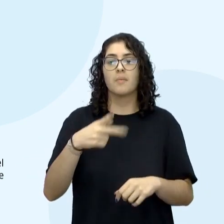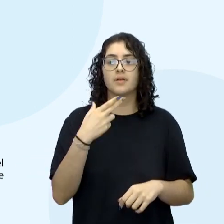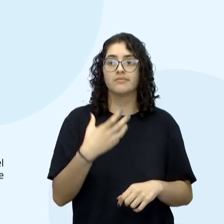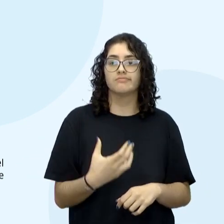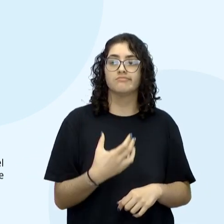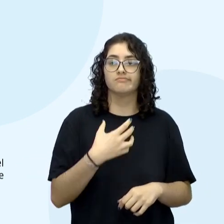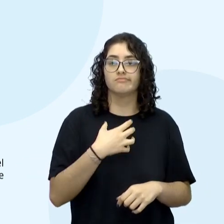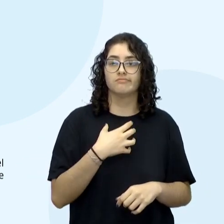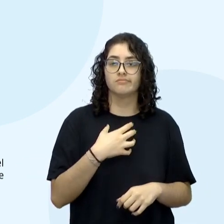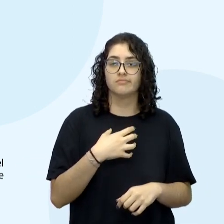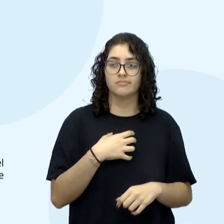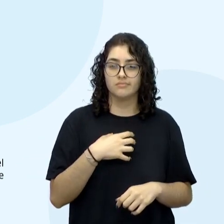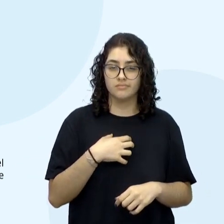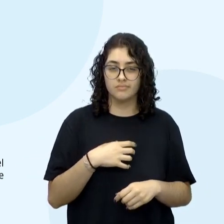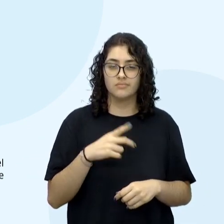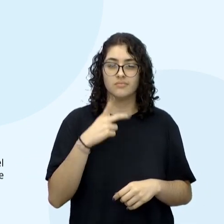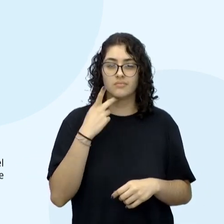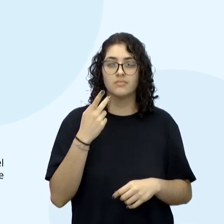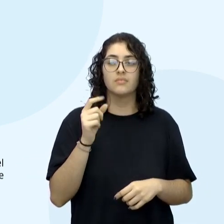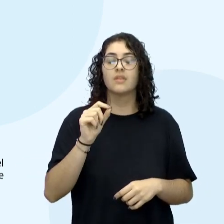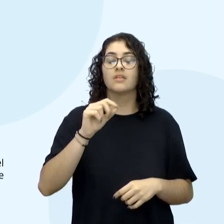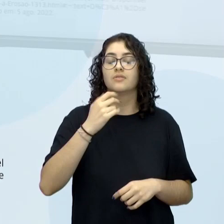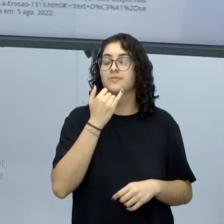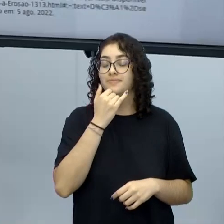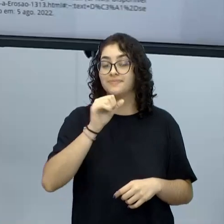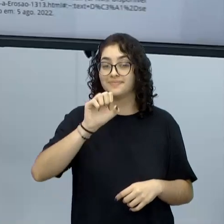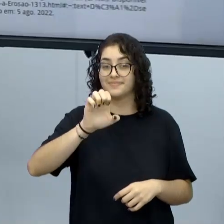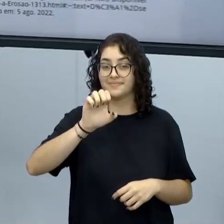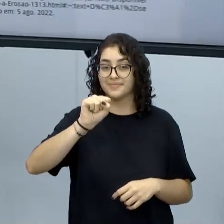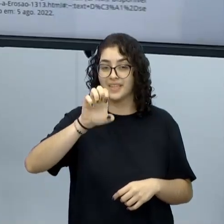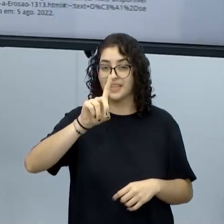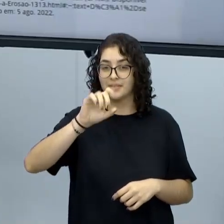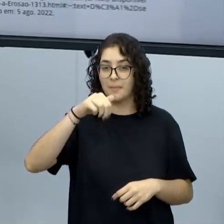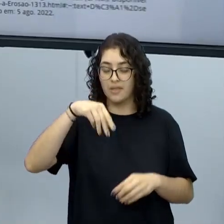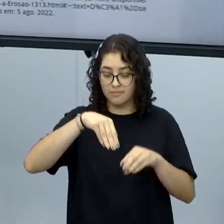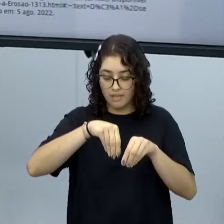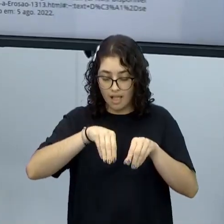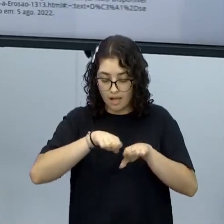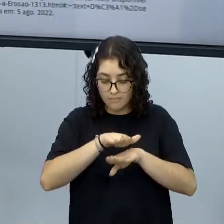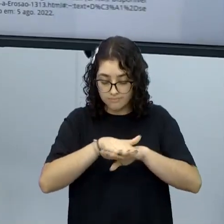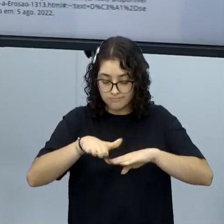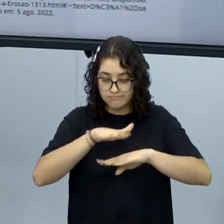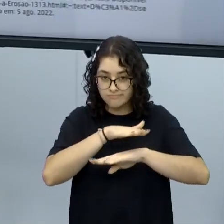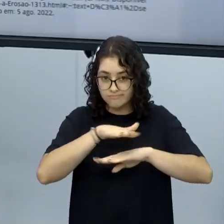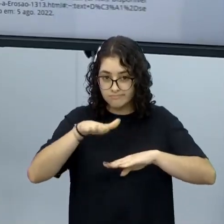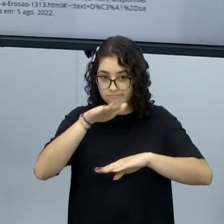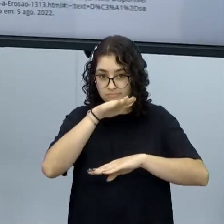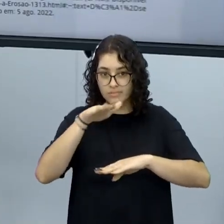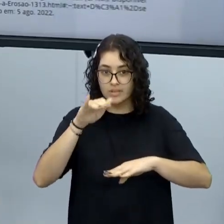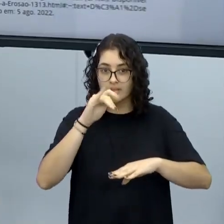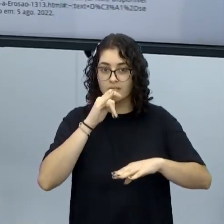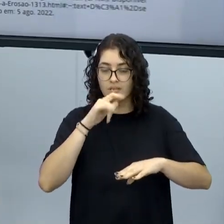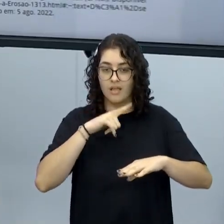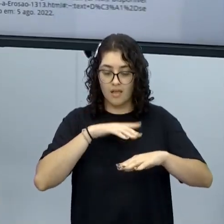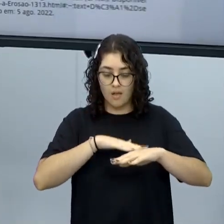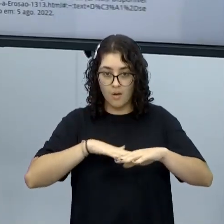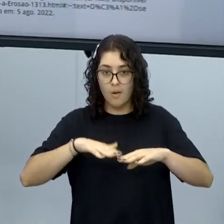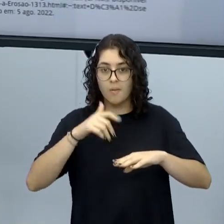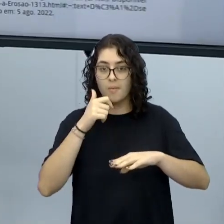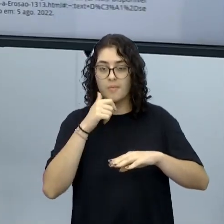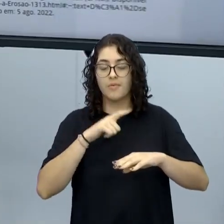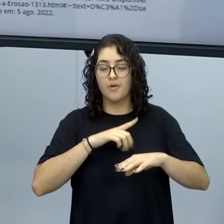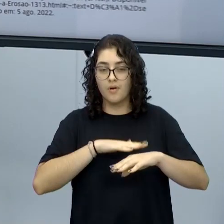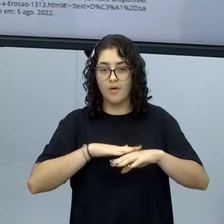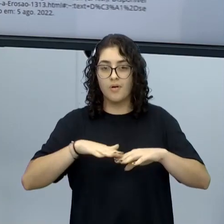Por isso que a gente fala sobre camadas de sedimentação. O que é camada de sedimentação? Você tem rocha-mãe, horizonte A,